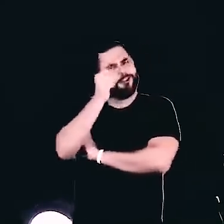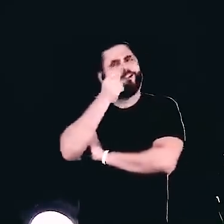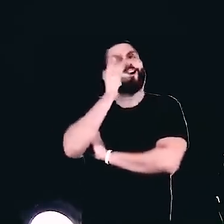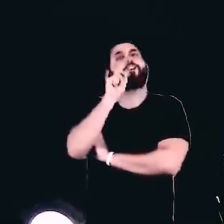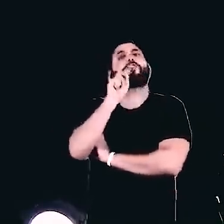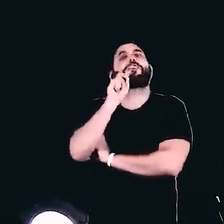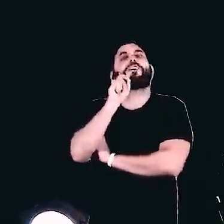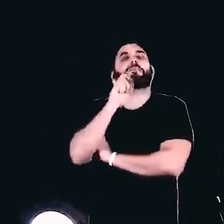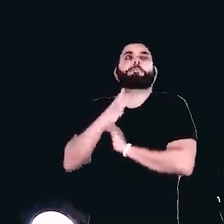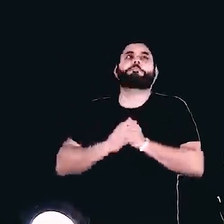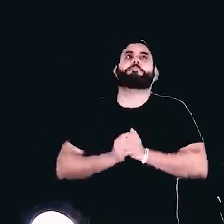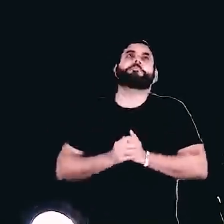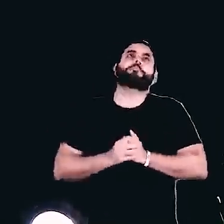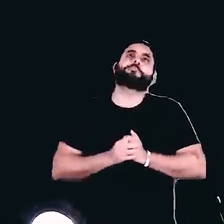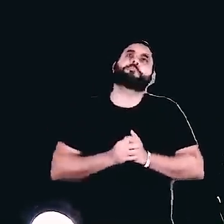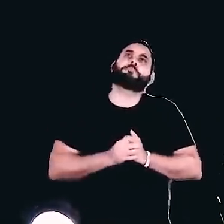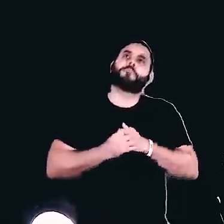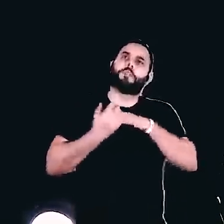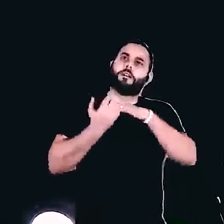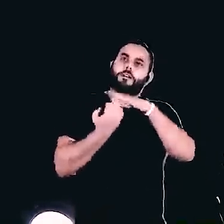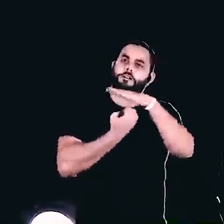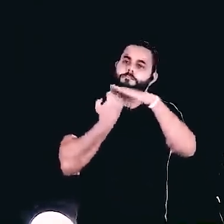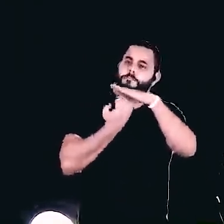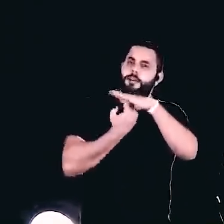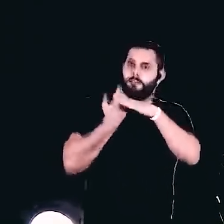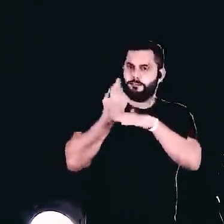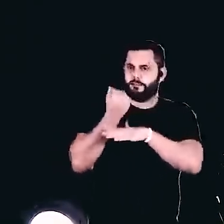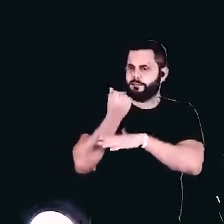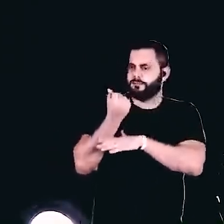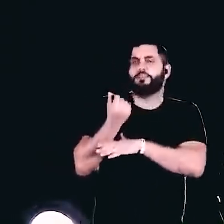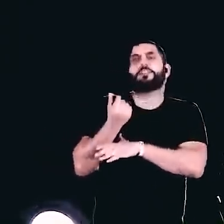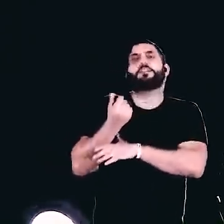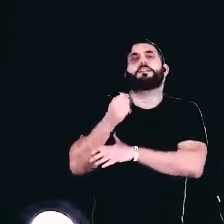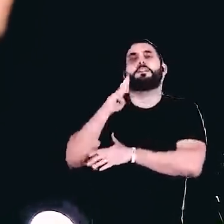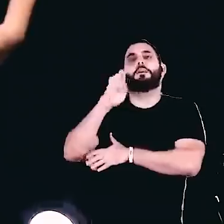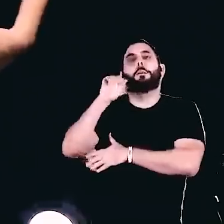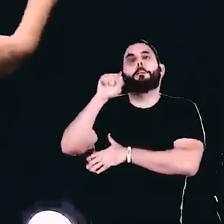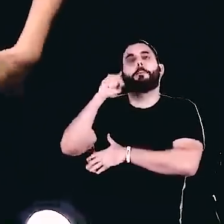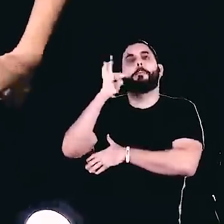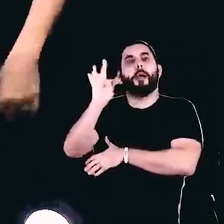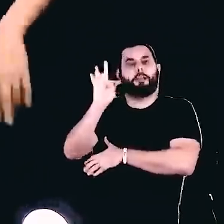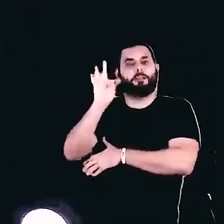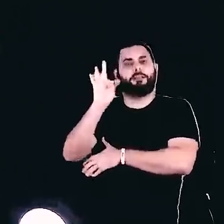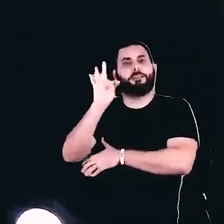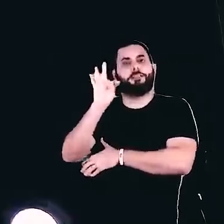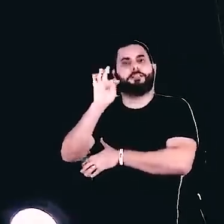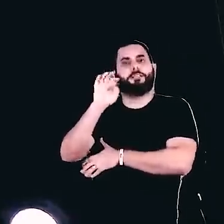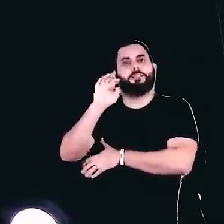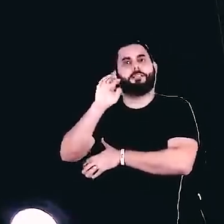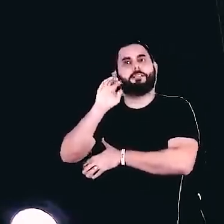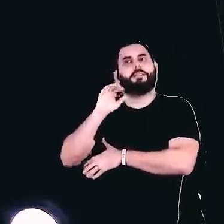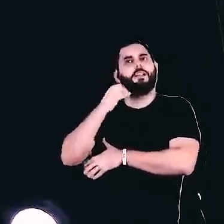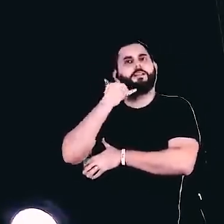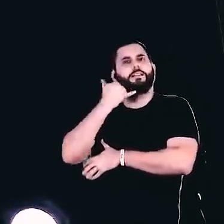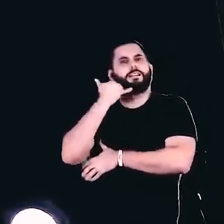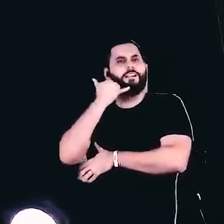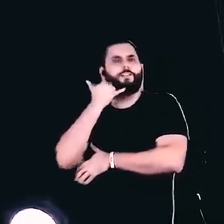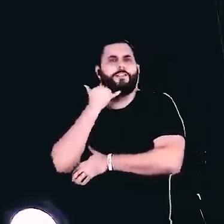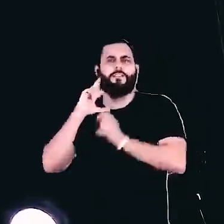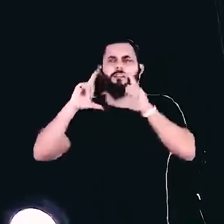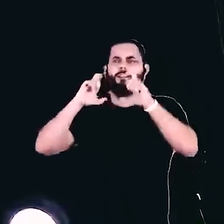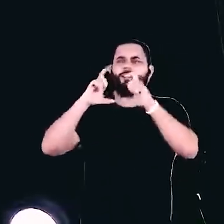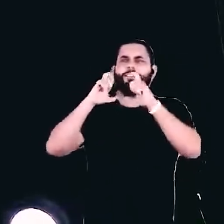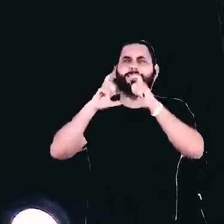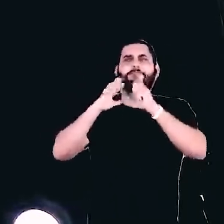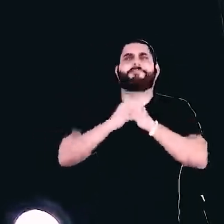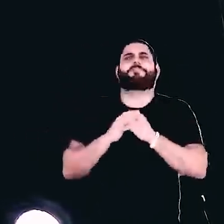o faturamento de uma empresa norte-americana muito conhecida chamada Best Buy, que é uma empresa de telefone, celular, câmera